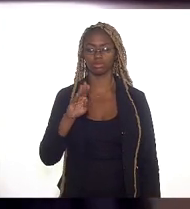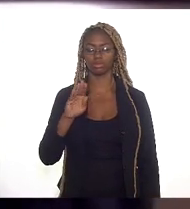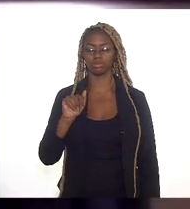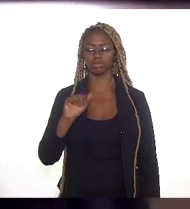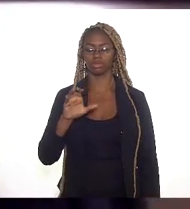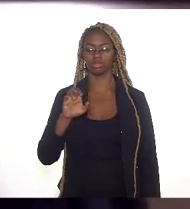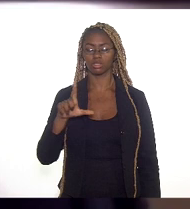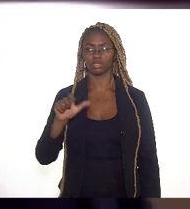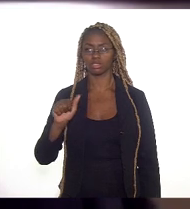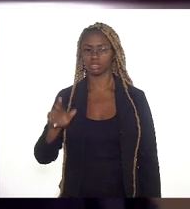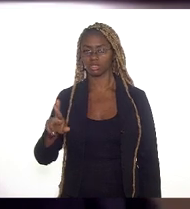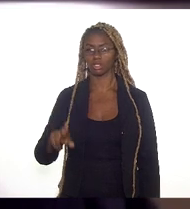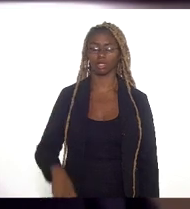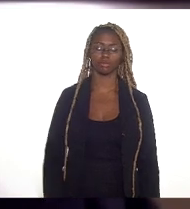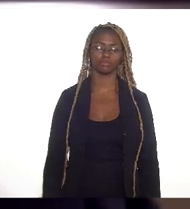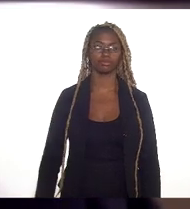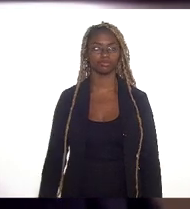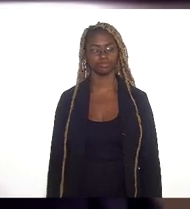Deputado Rodrigo Barcelar.